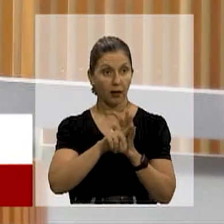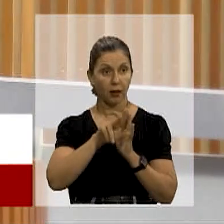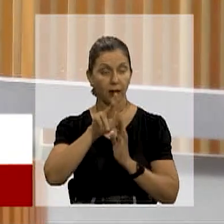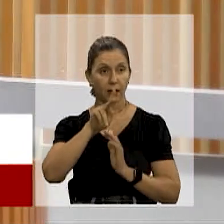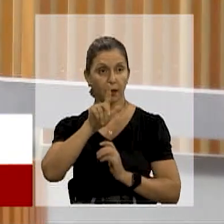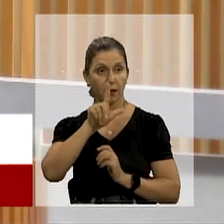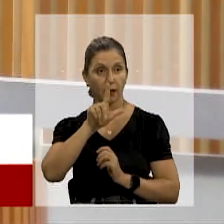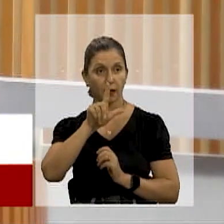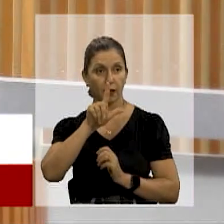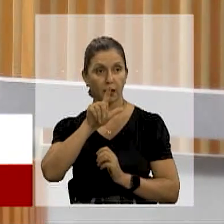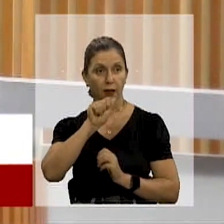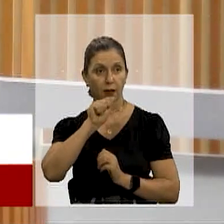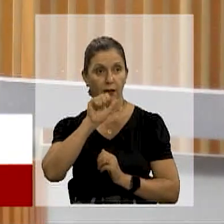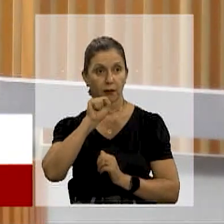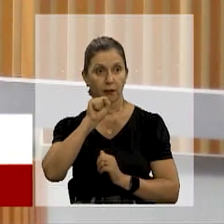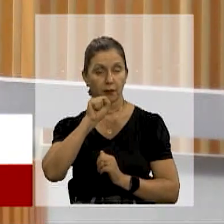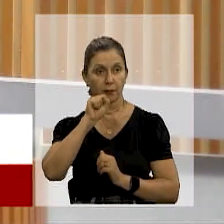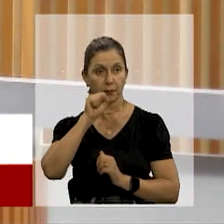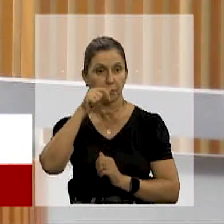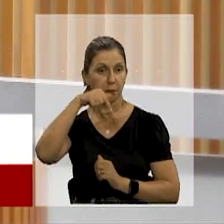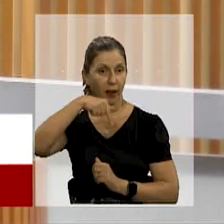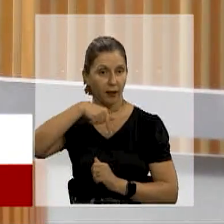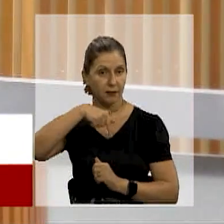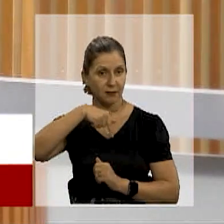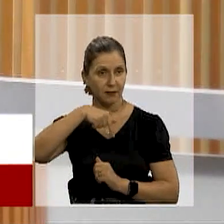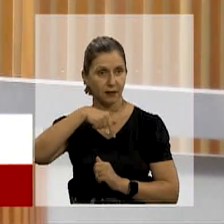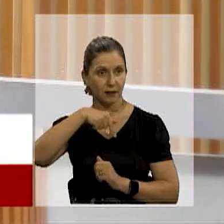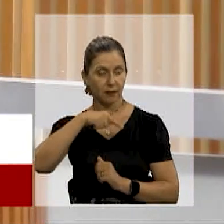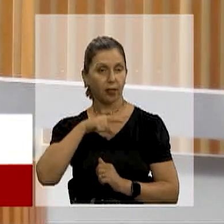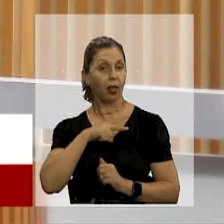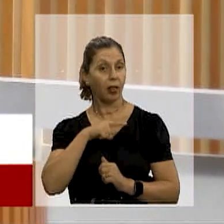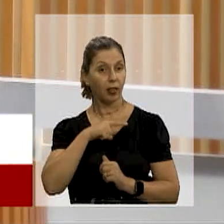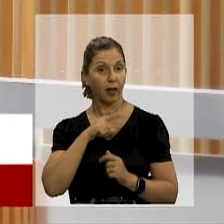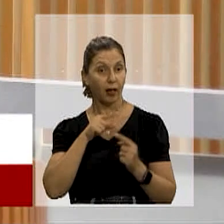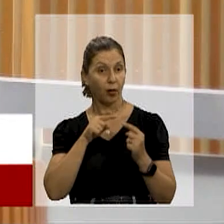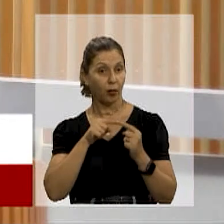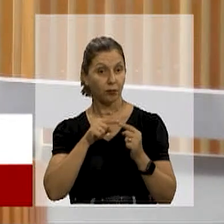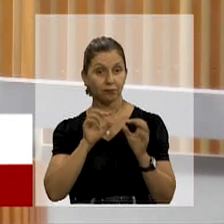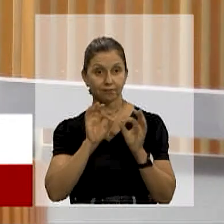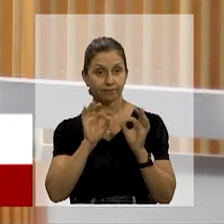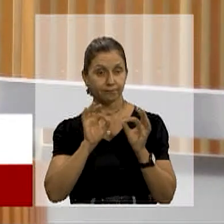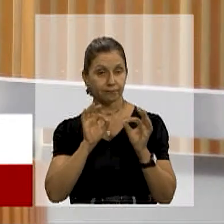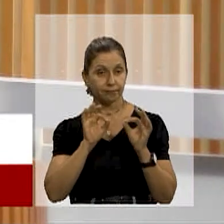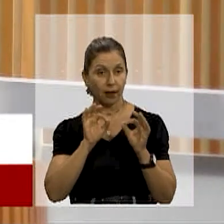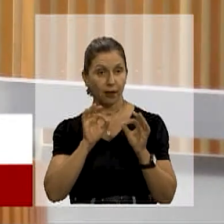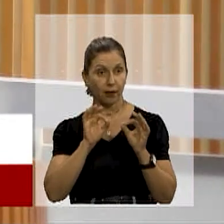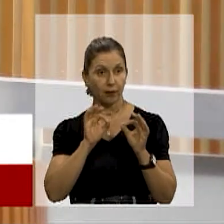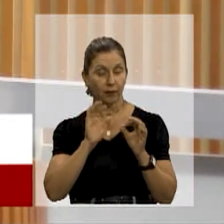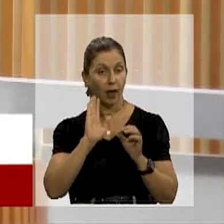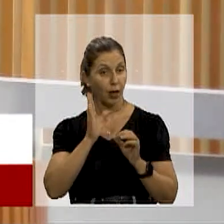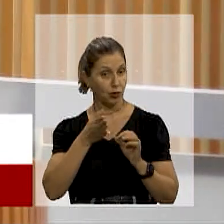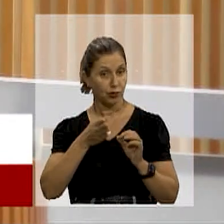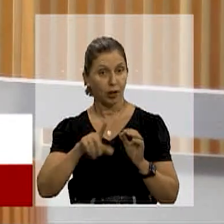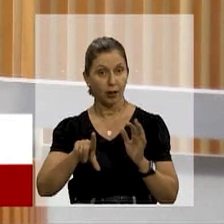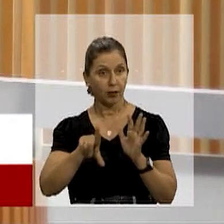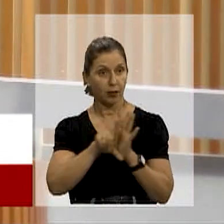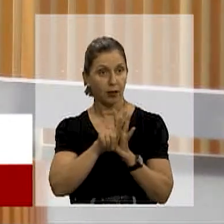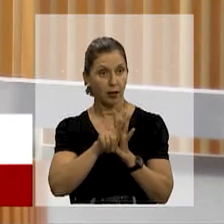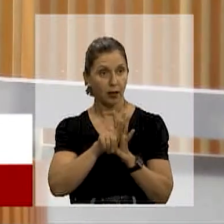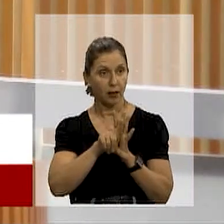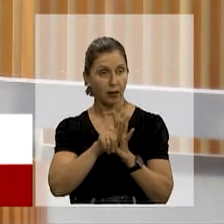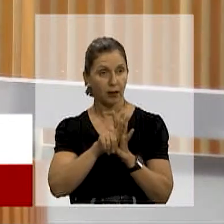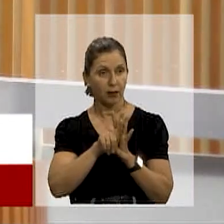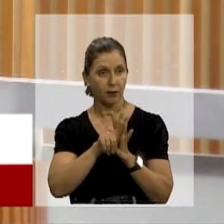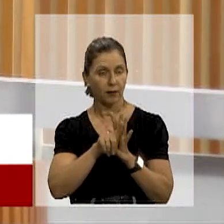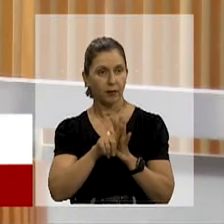ela tem um alcance excelente. já é lei, naturalmente, e a